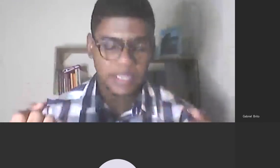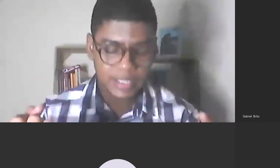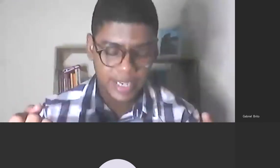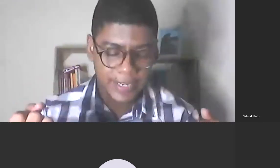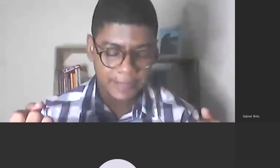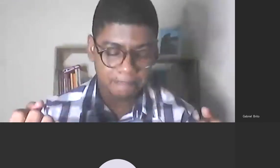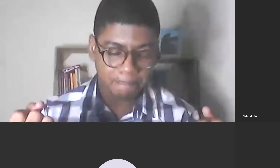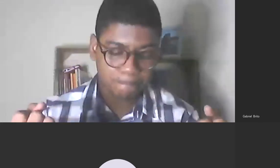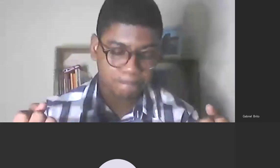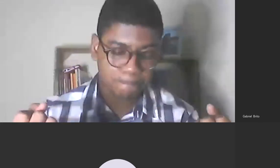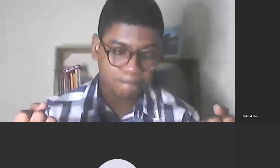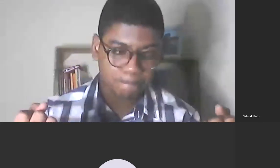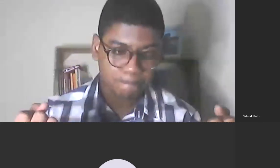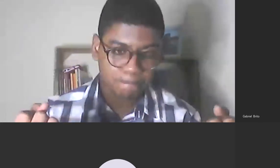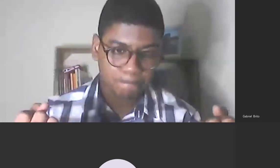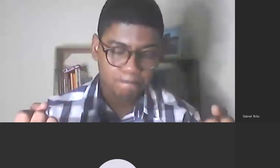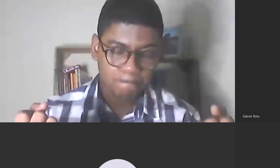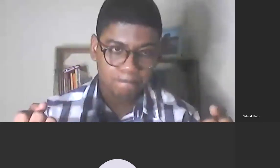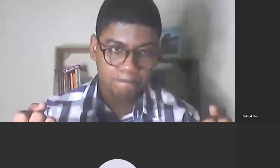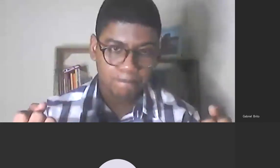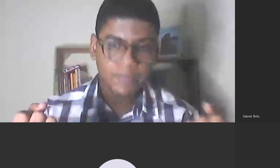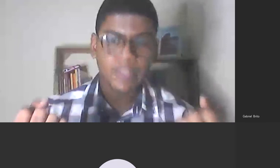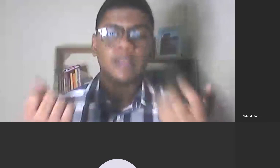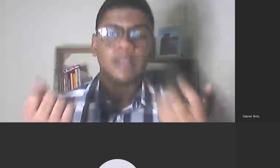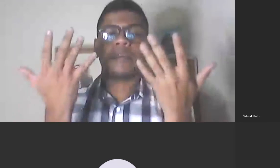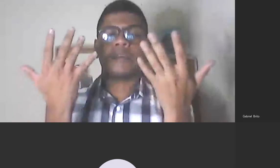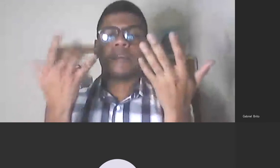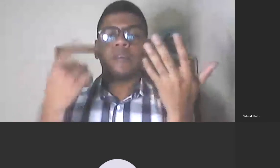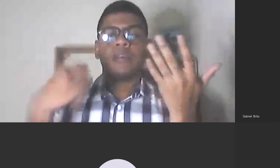Então, poderia dizer: